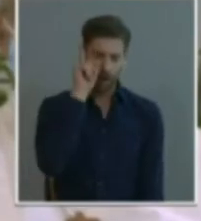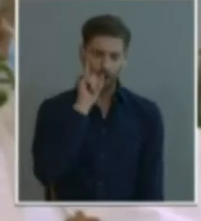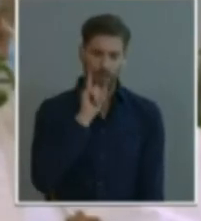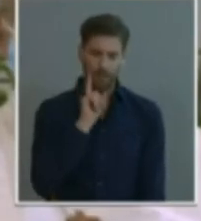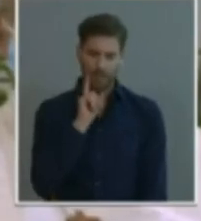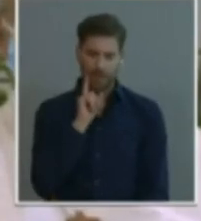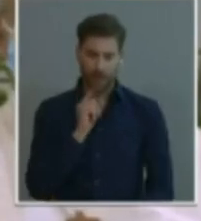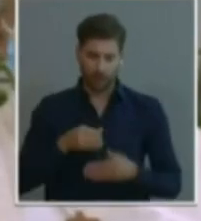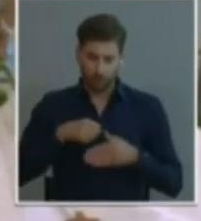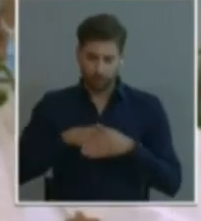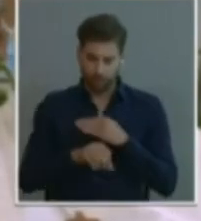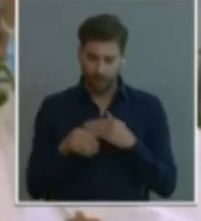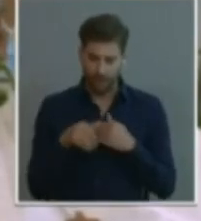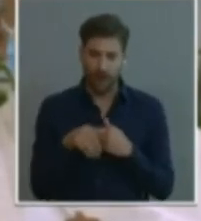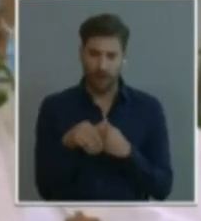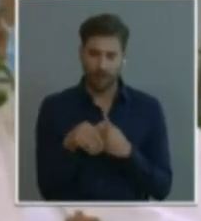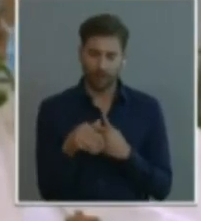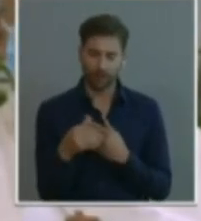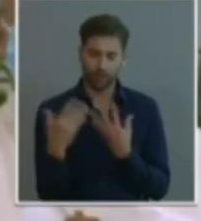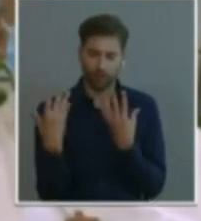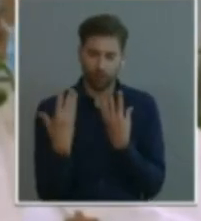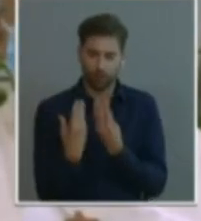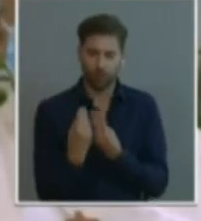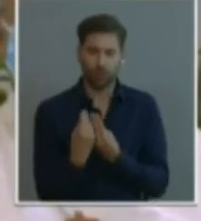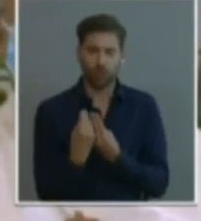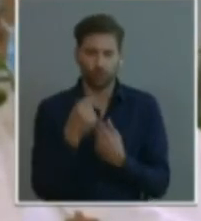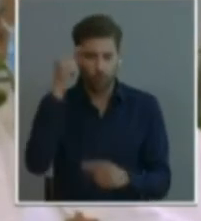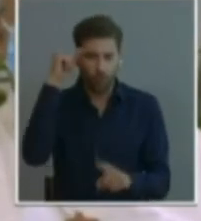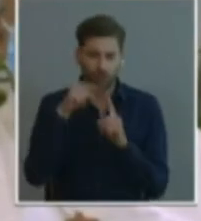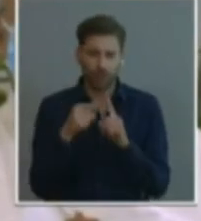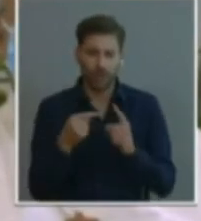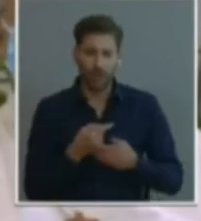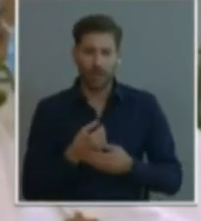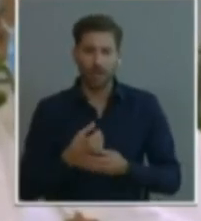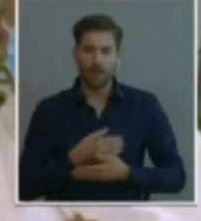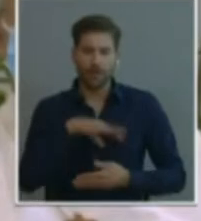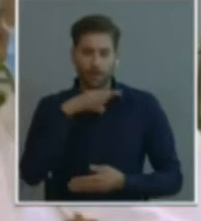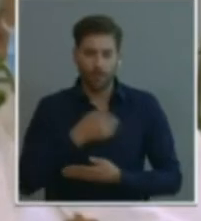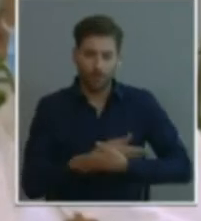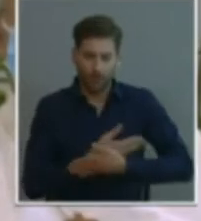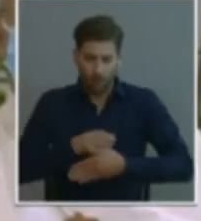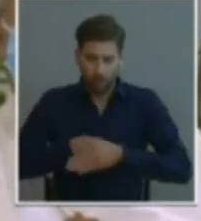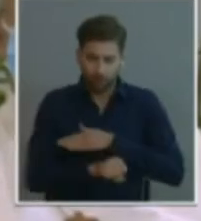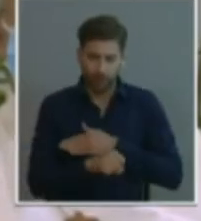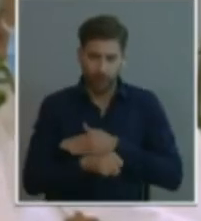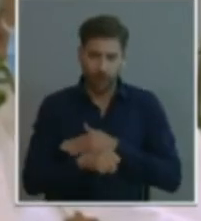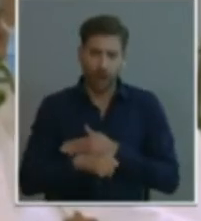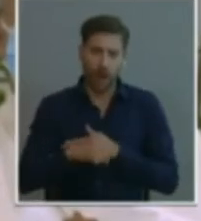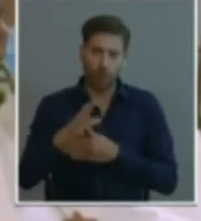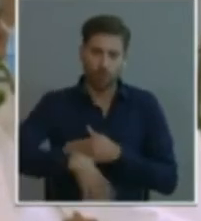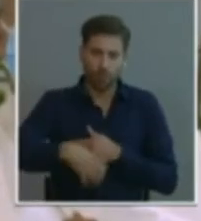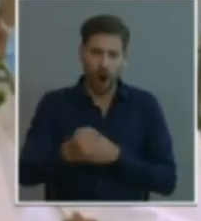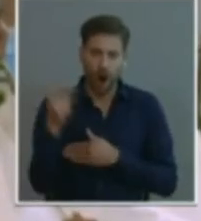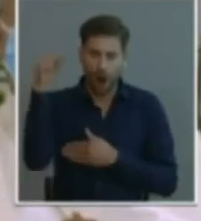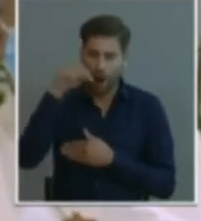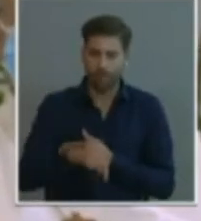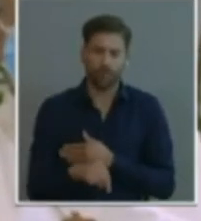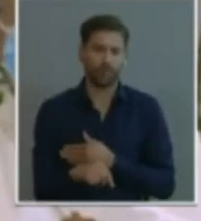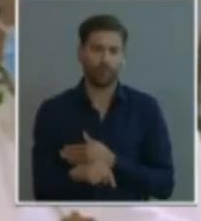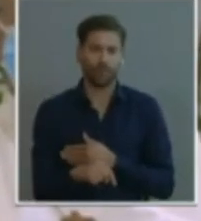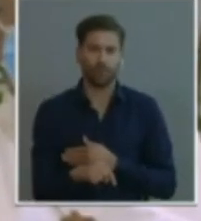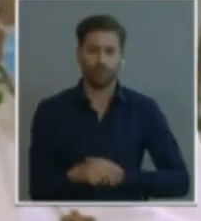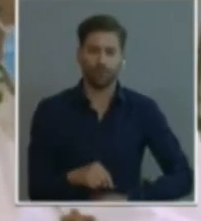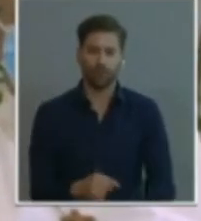para ser mãe, para lhe devorar o filho logo que nascesse. Ela teve um filho